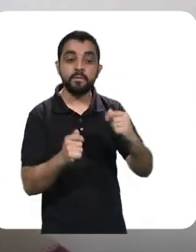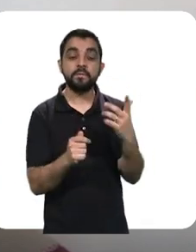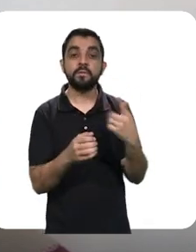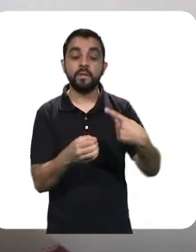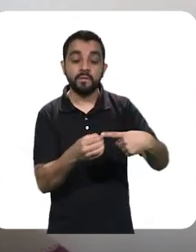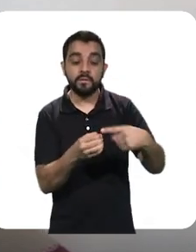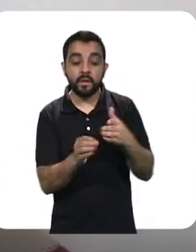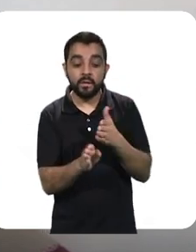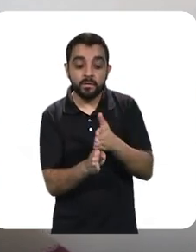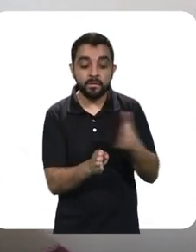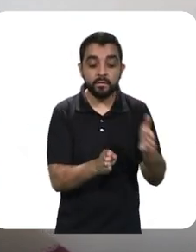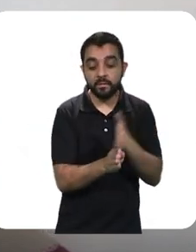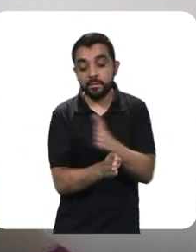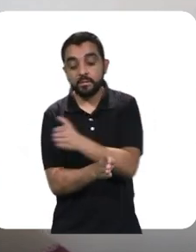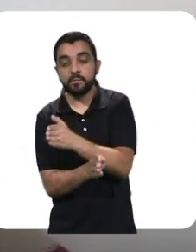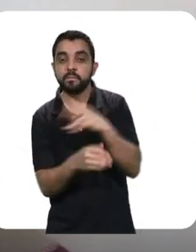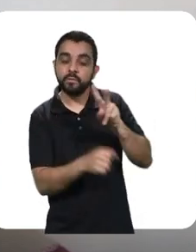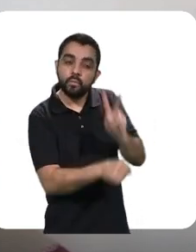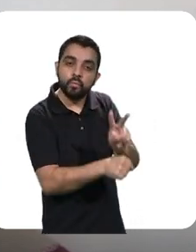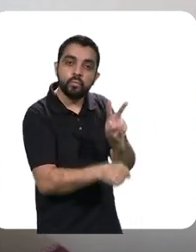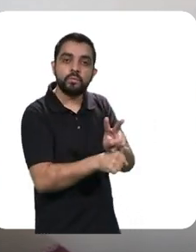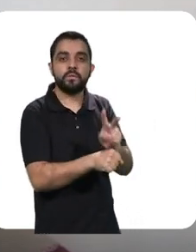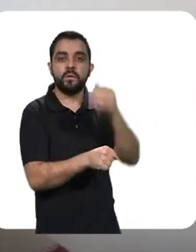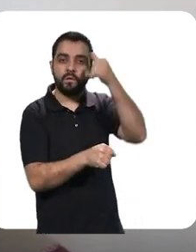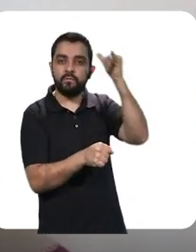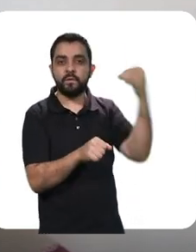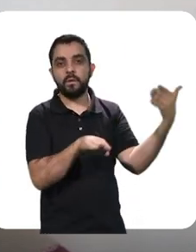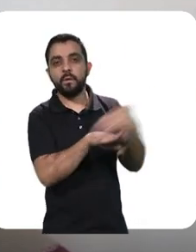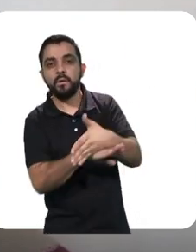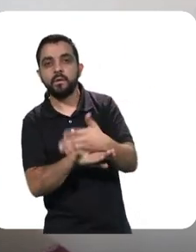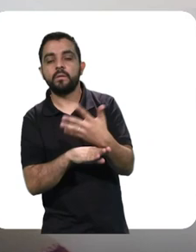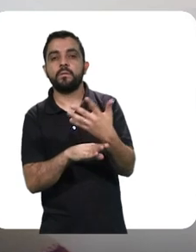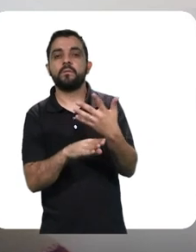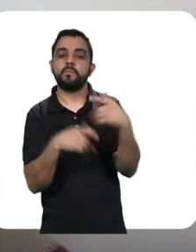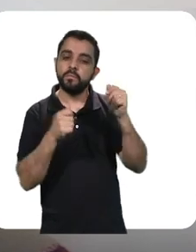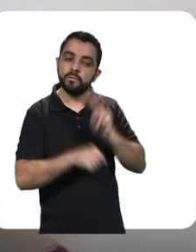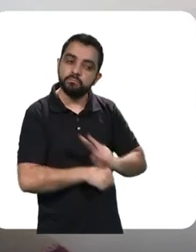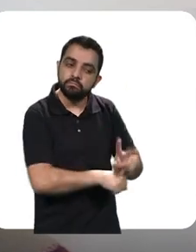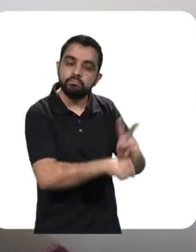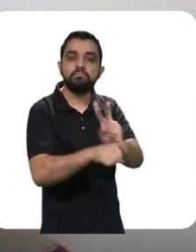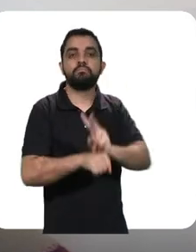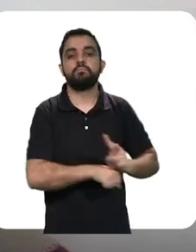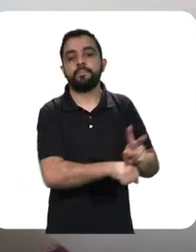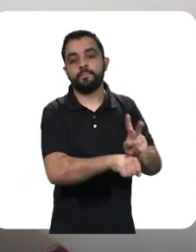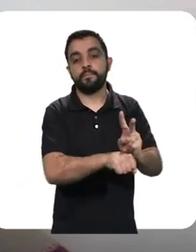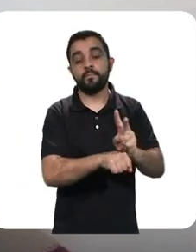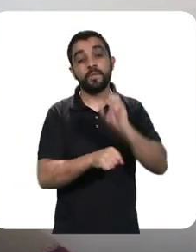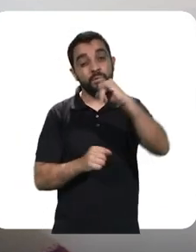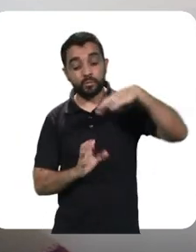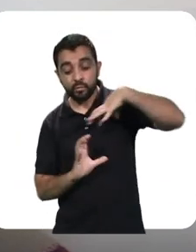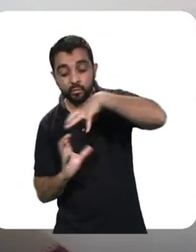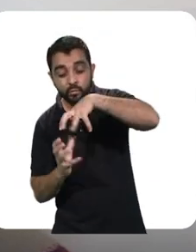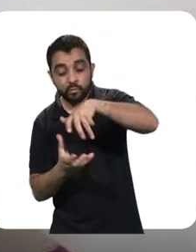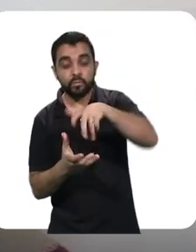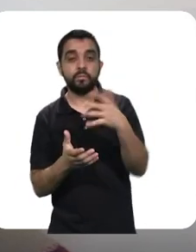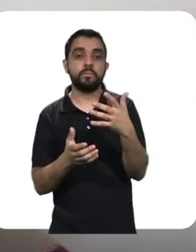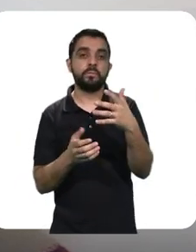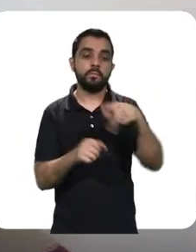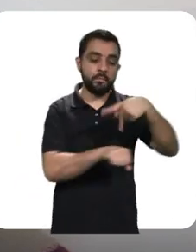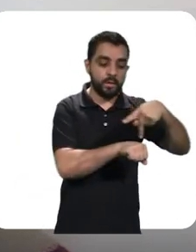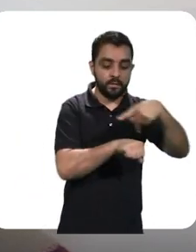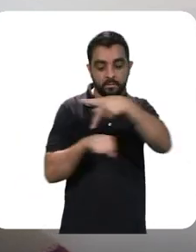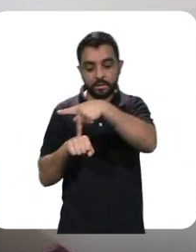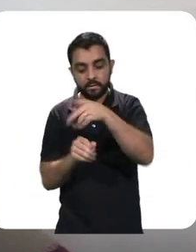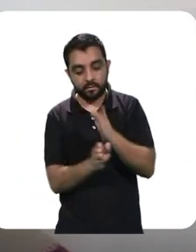fronteira. Então, se a gente olha no contexto mundial você considera que o isolamento de fronteira